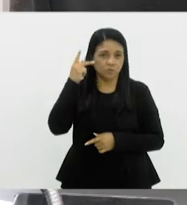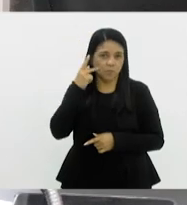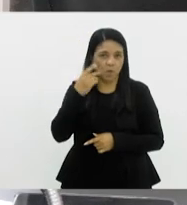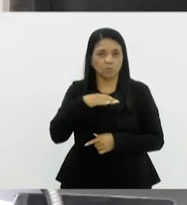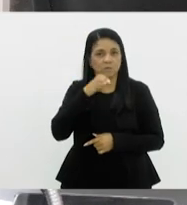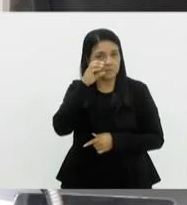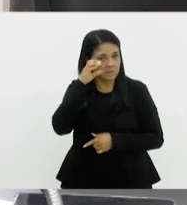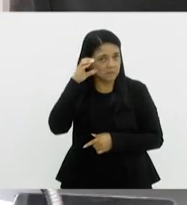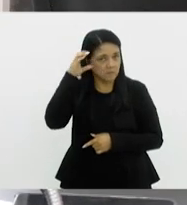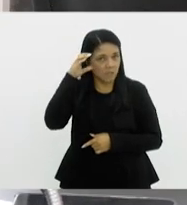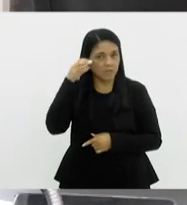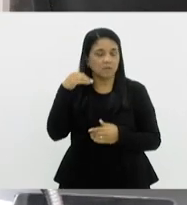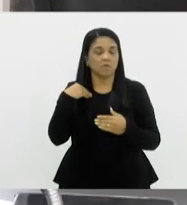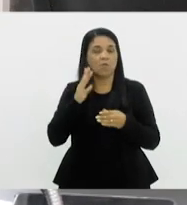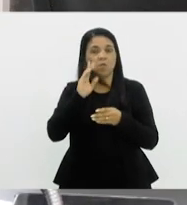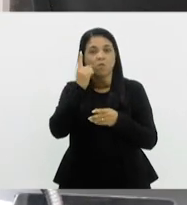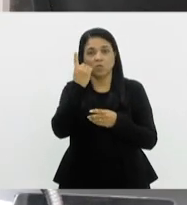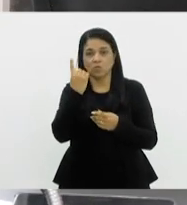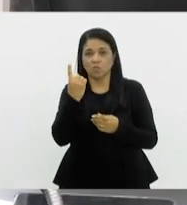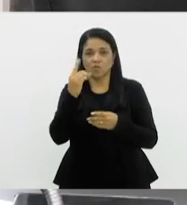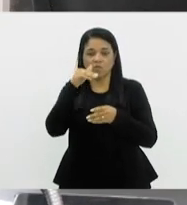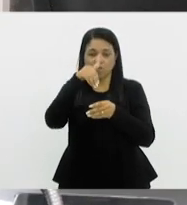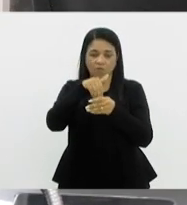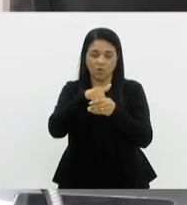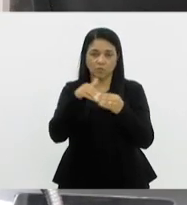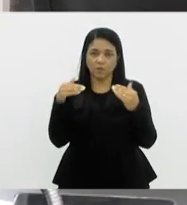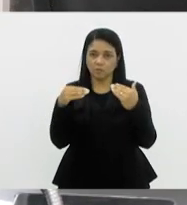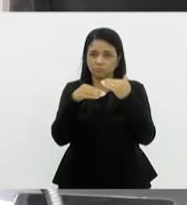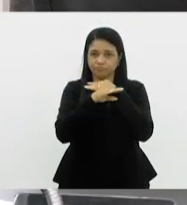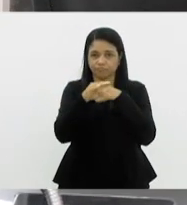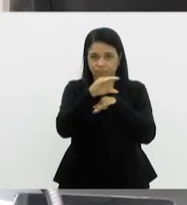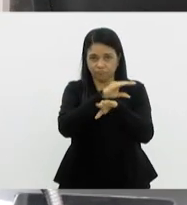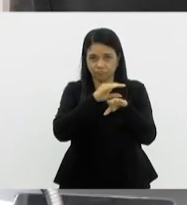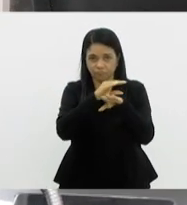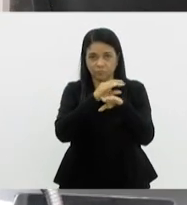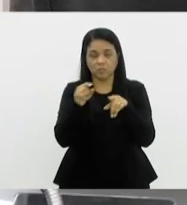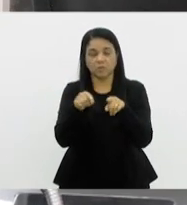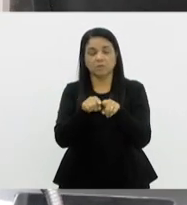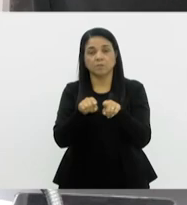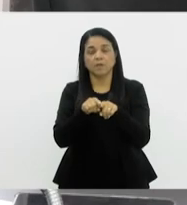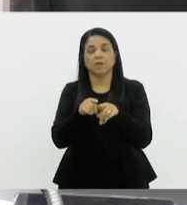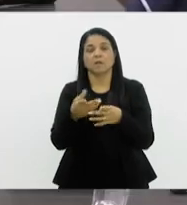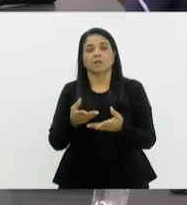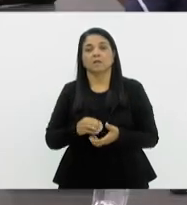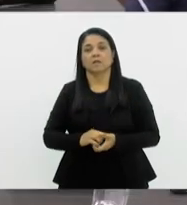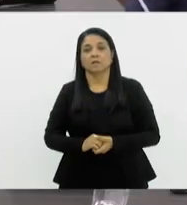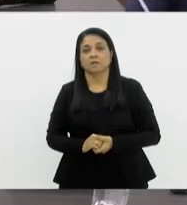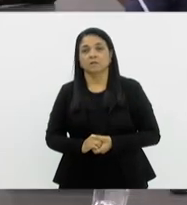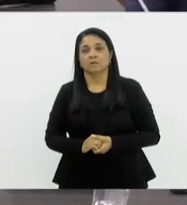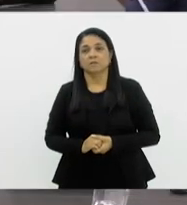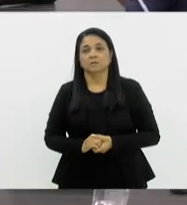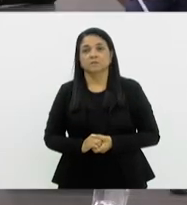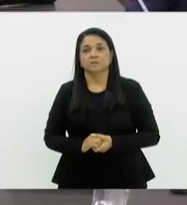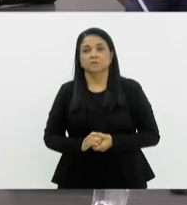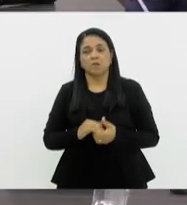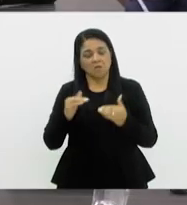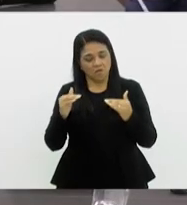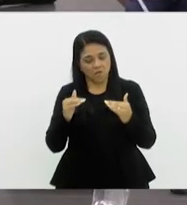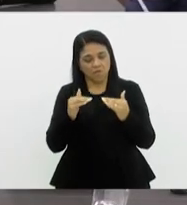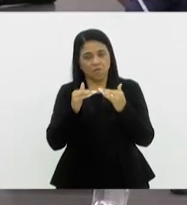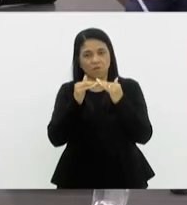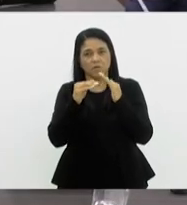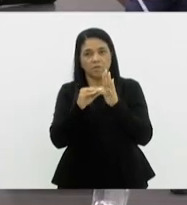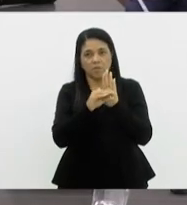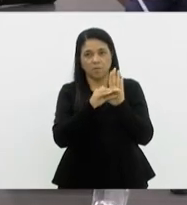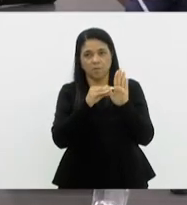um voto pela inconstitucionalidade. Então, como vota a deputada Célia Jordão? Favorável ao parecer